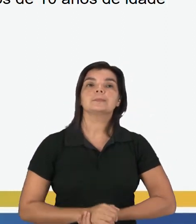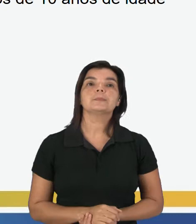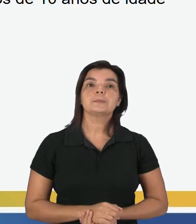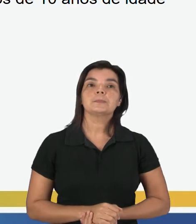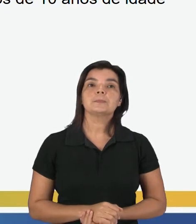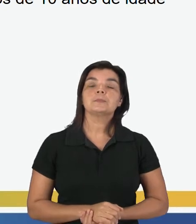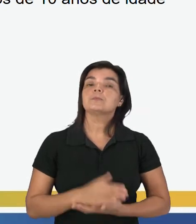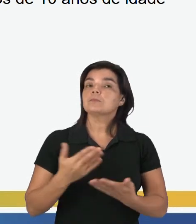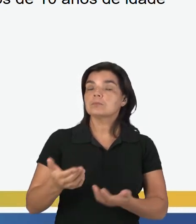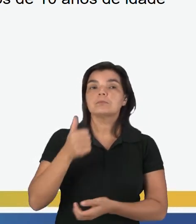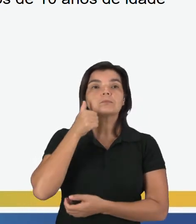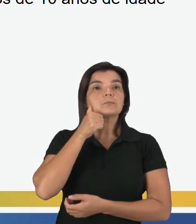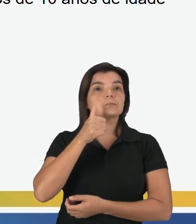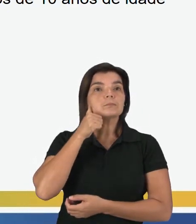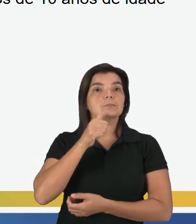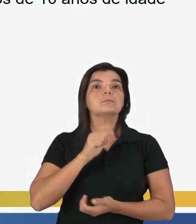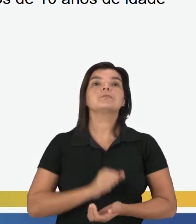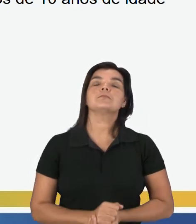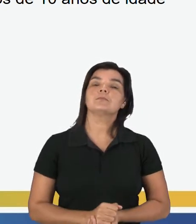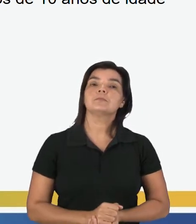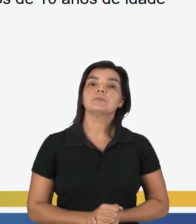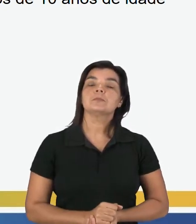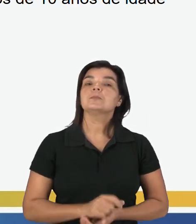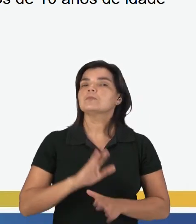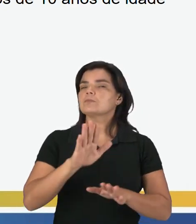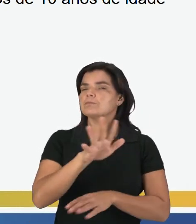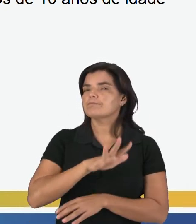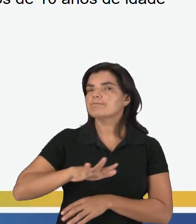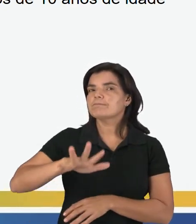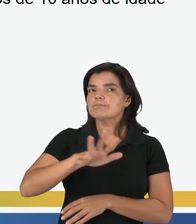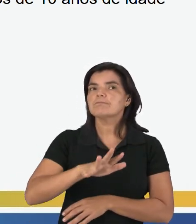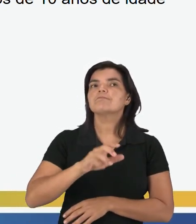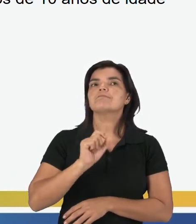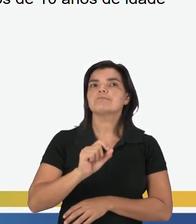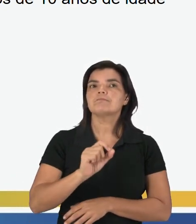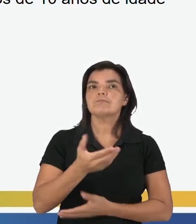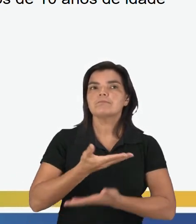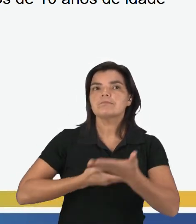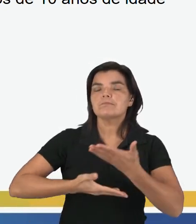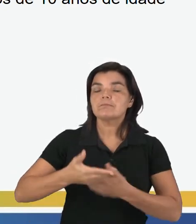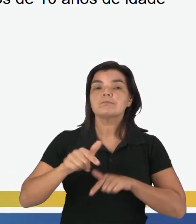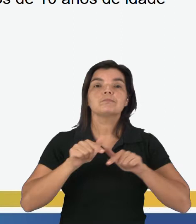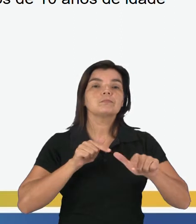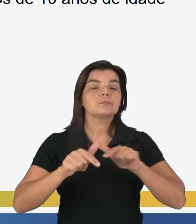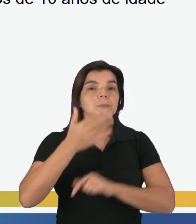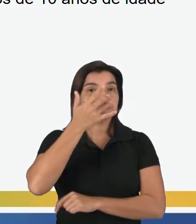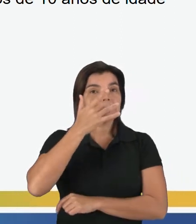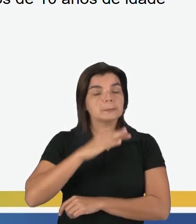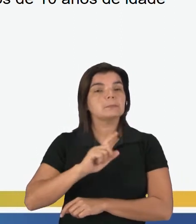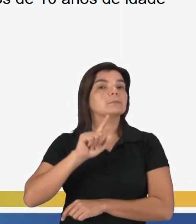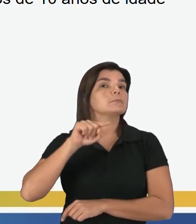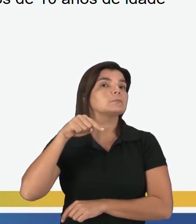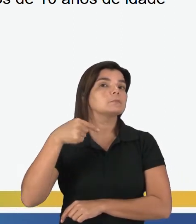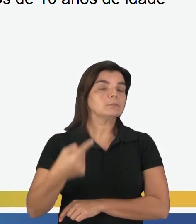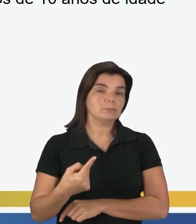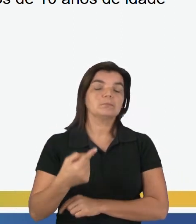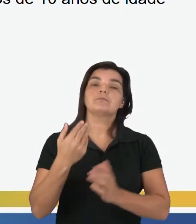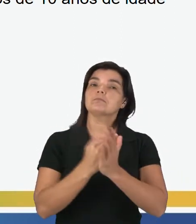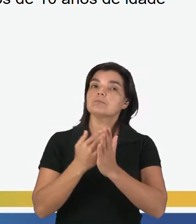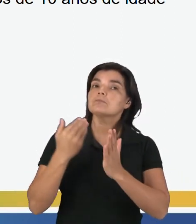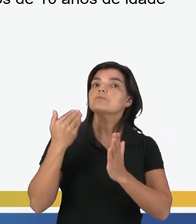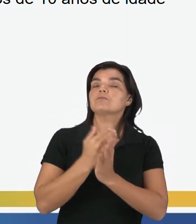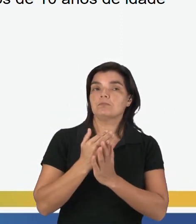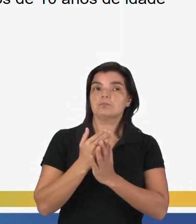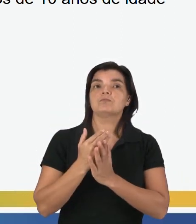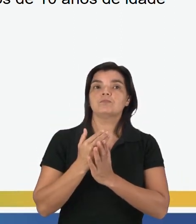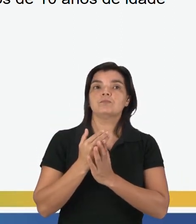66,4%. Em relação às mulheres, geralmente essa relação de trabalho infantil é muito